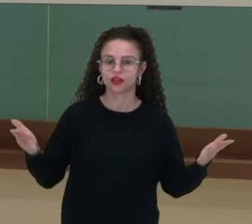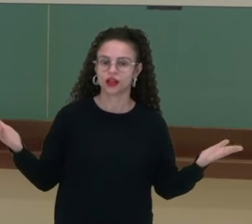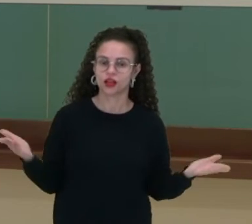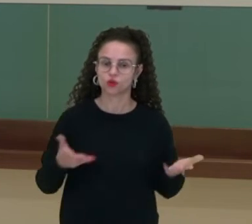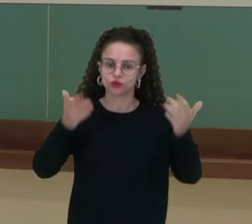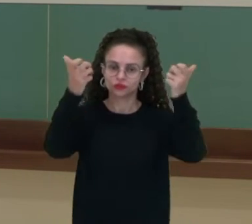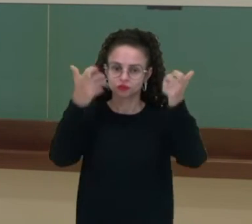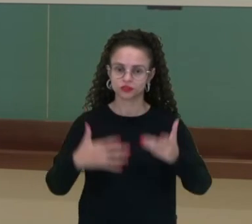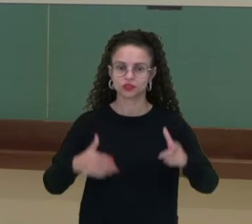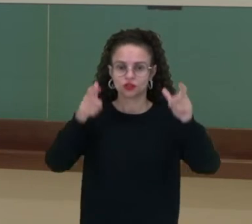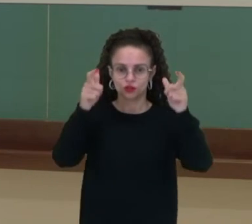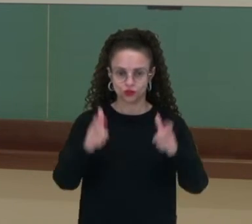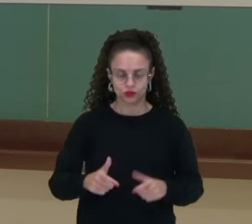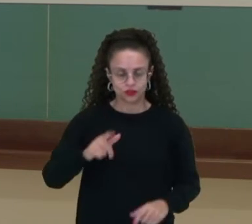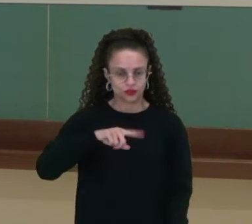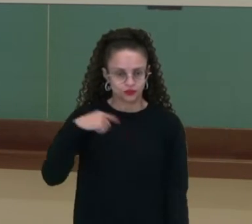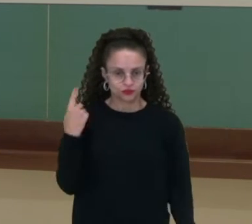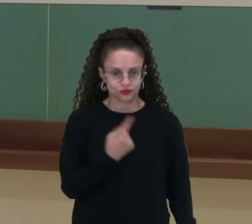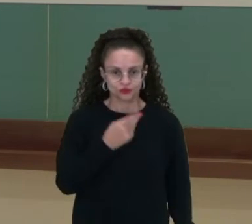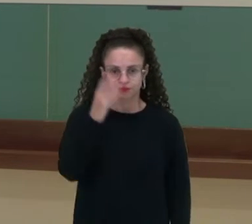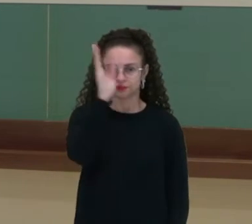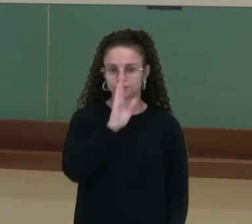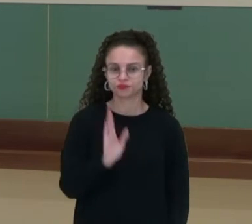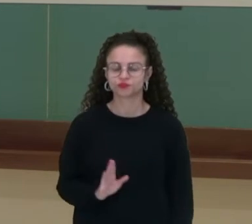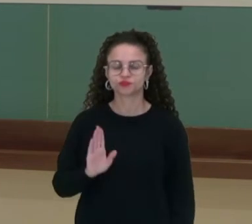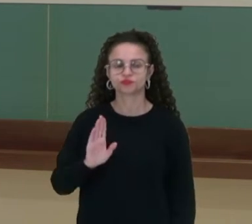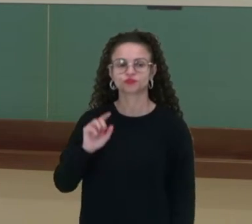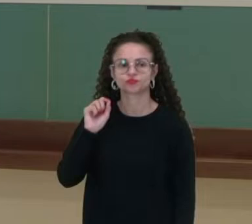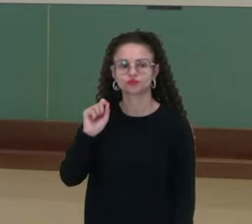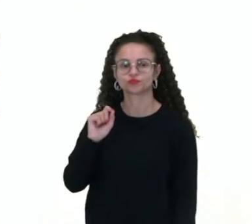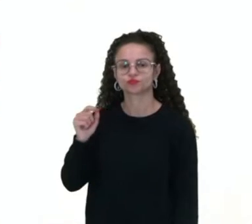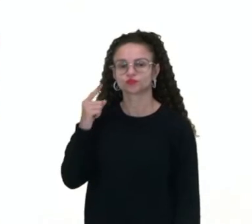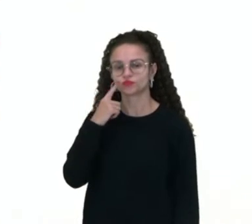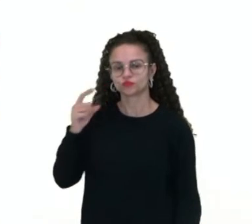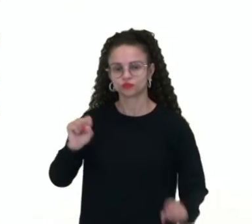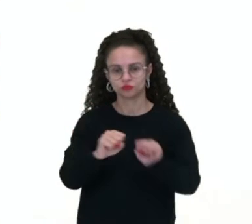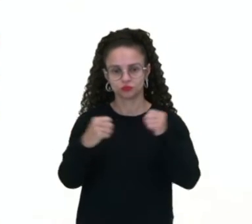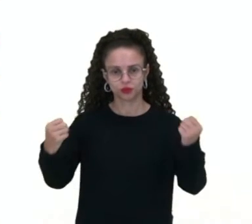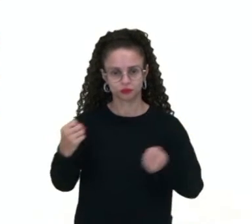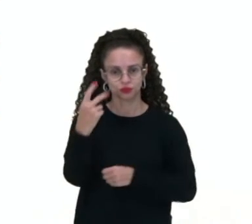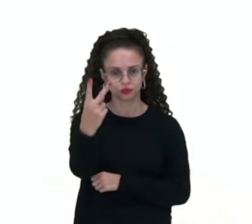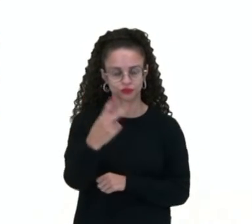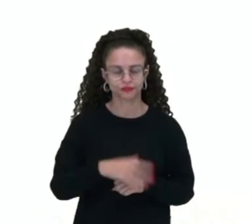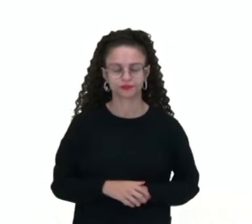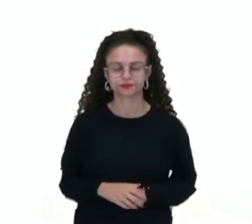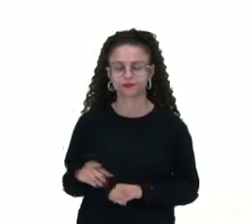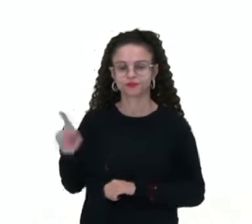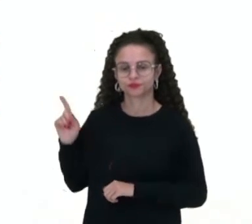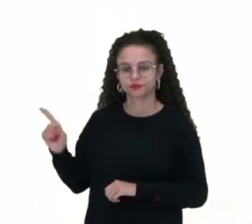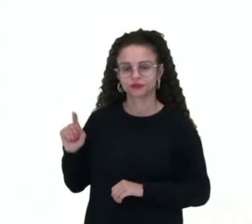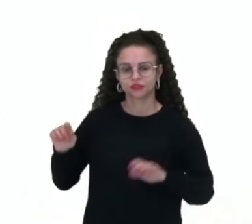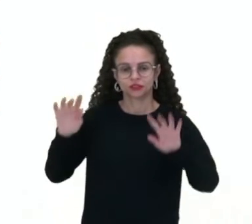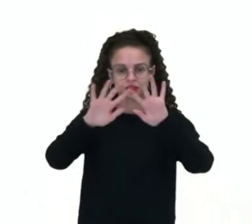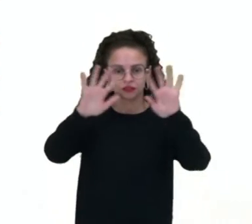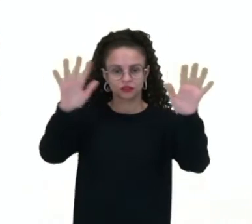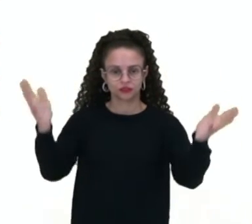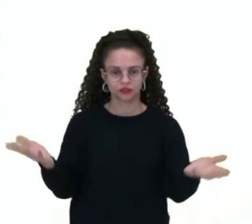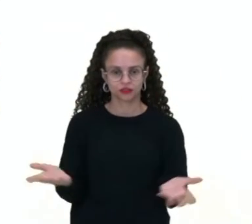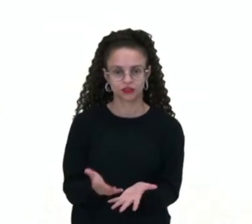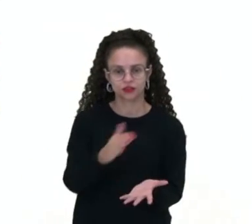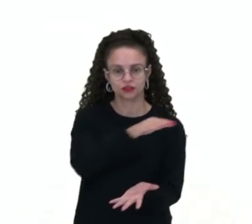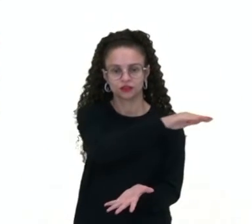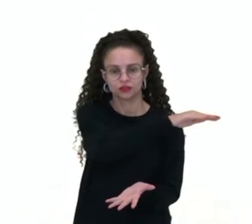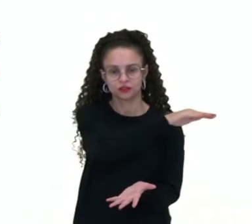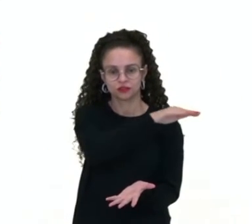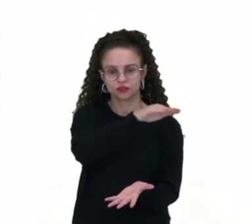questão da localização do nosso território. Repare então nesses dois mapas. O mapa da esquerda, a linha do Equador, que é